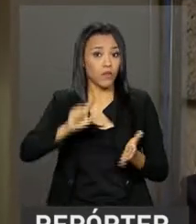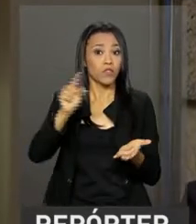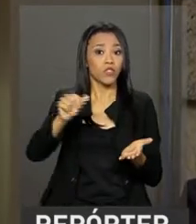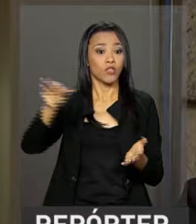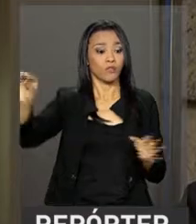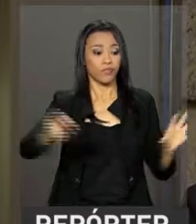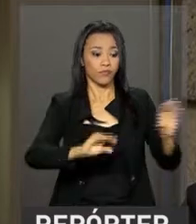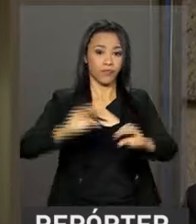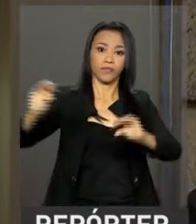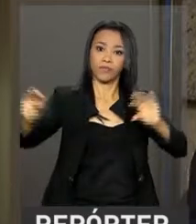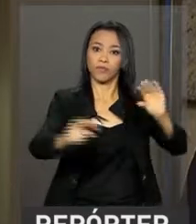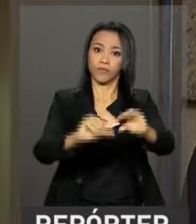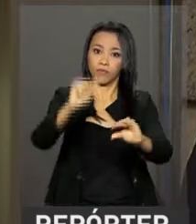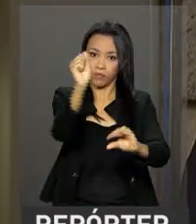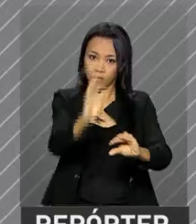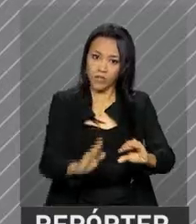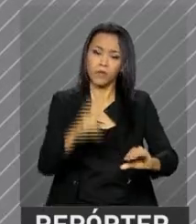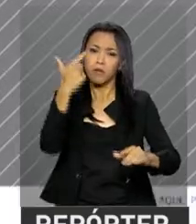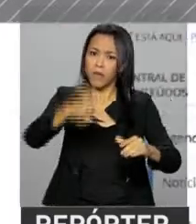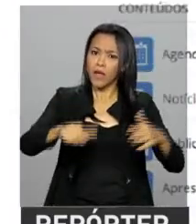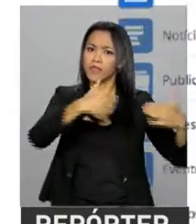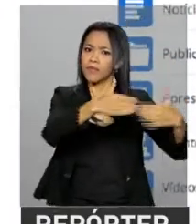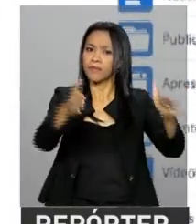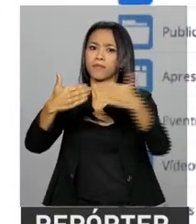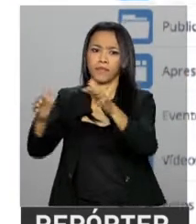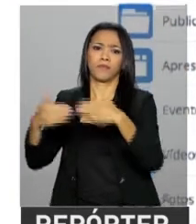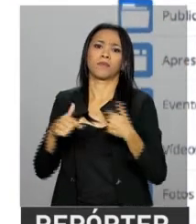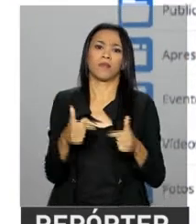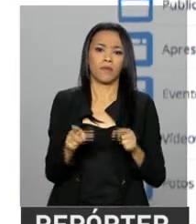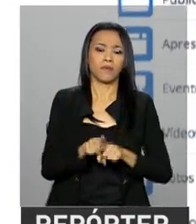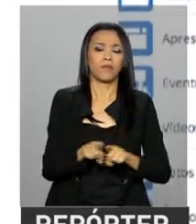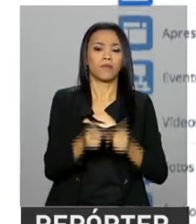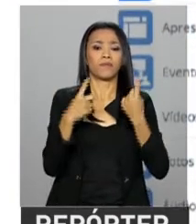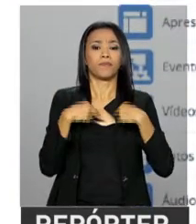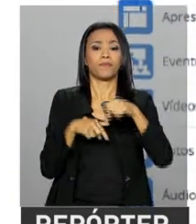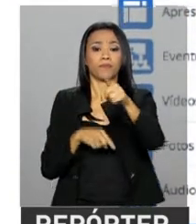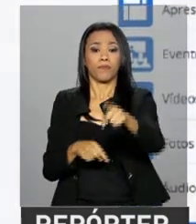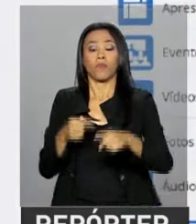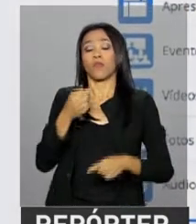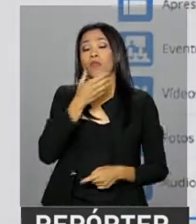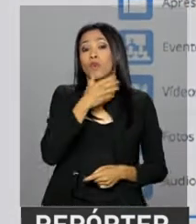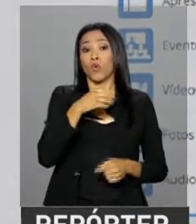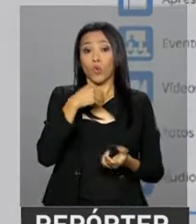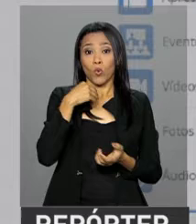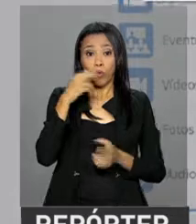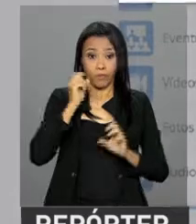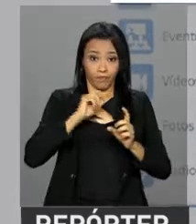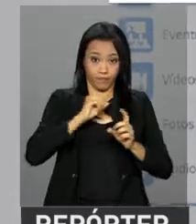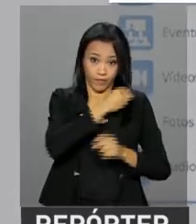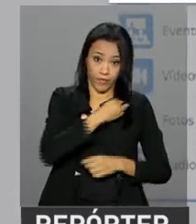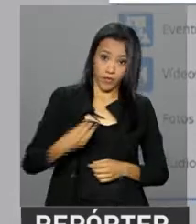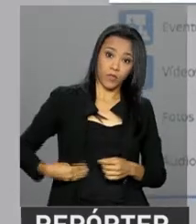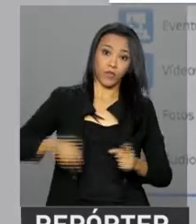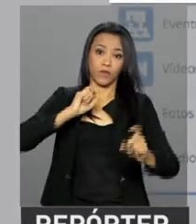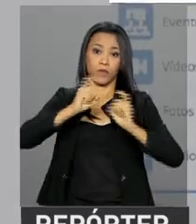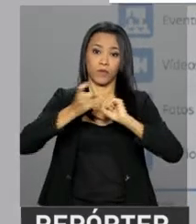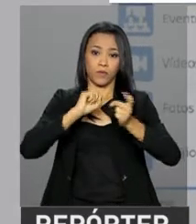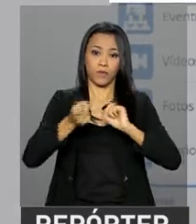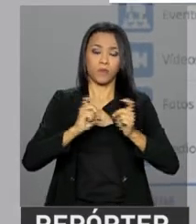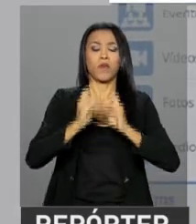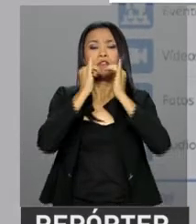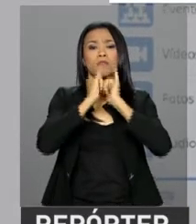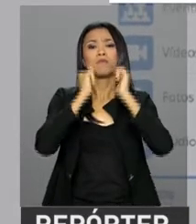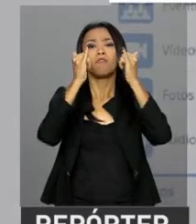mais investimentos significa mais empregos. Em nota, o ministro do Planejamento, Diogo Oliveira, disse que o PIB desse primeiro trimestre